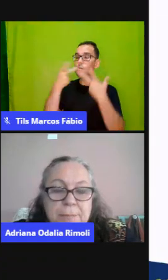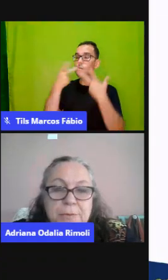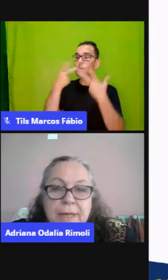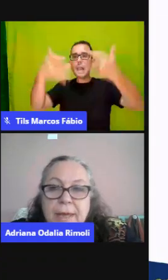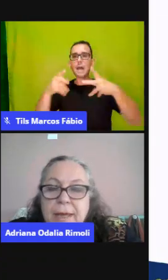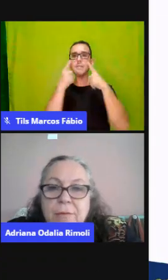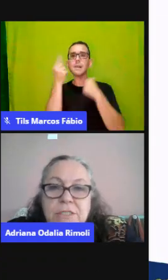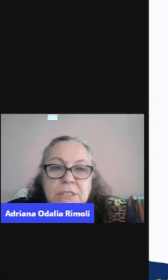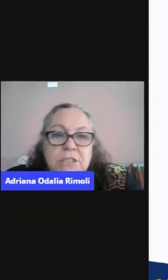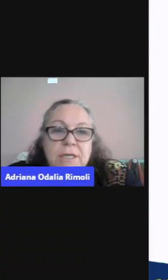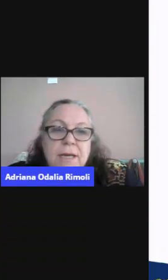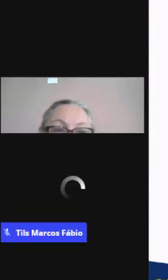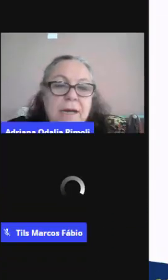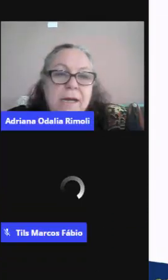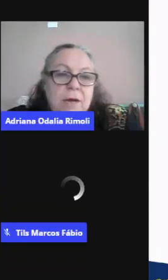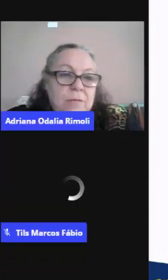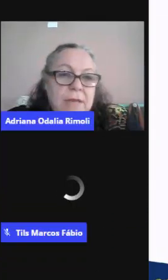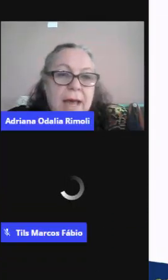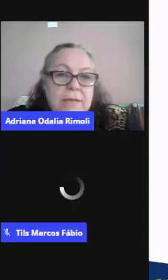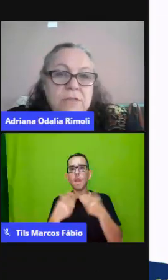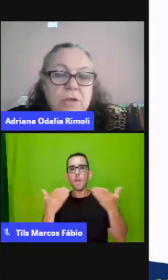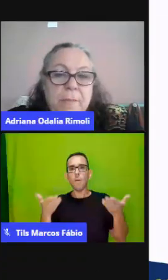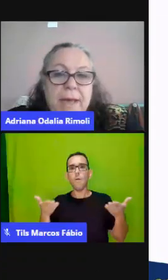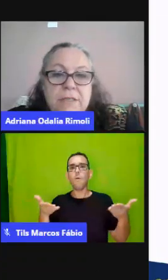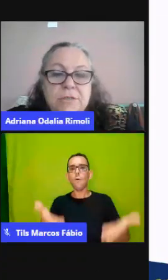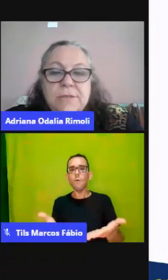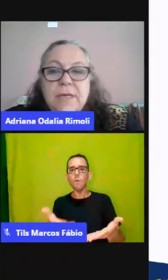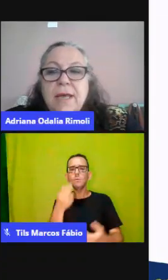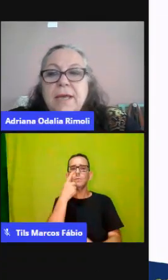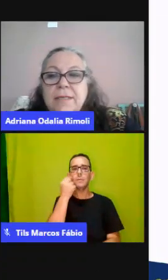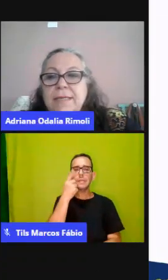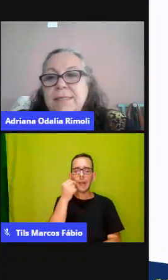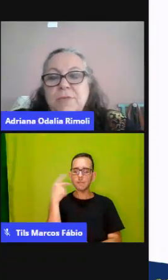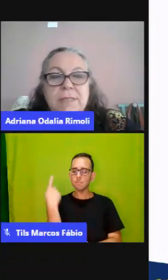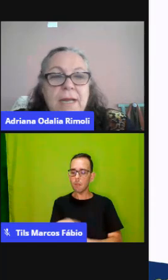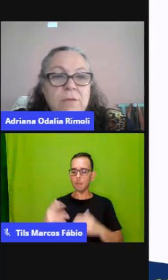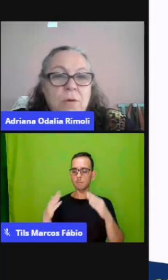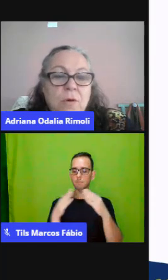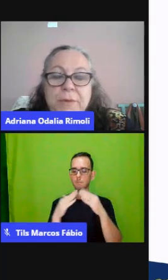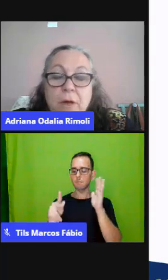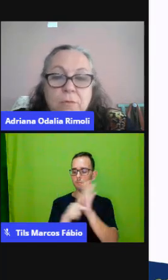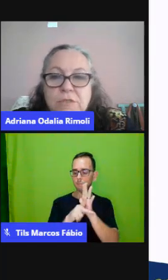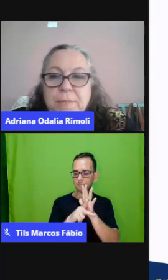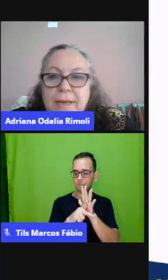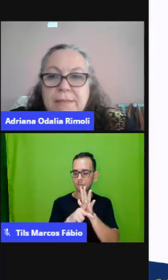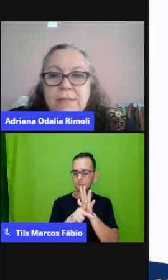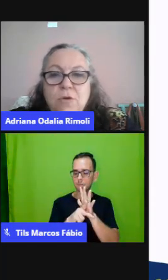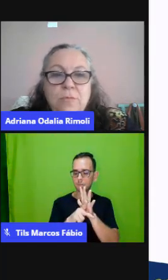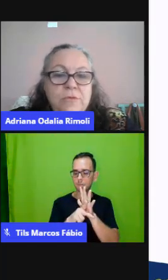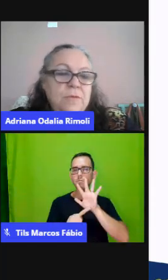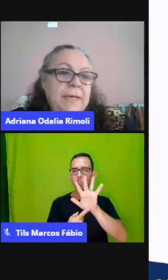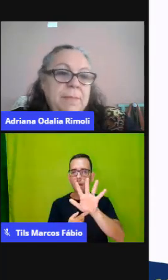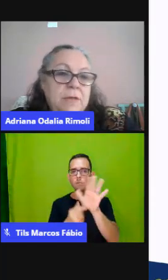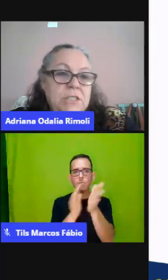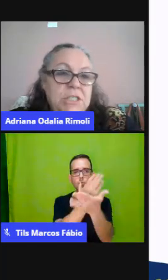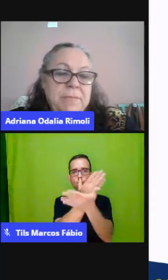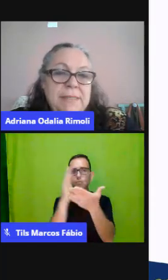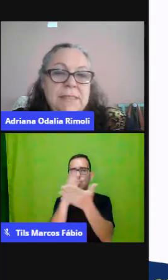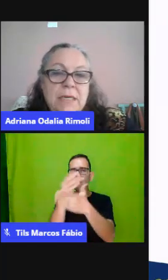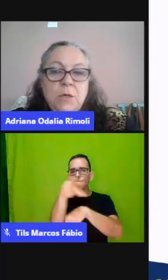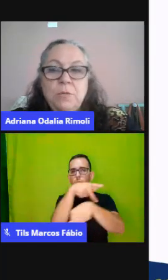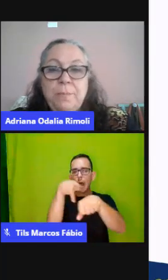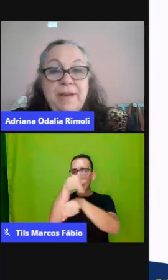por quê? Porque hoje em dia os gatos domésticos têm se mostrado como, em alguns países, como um animal